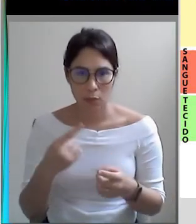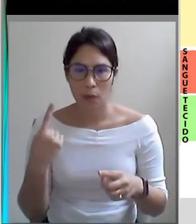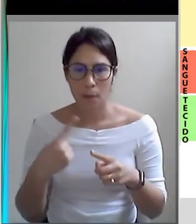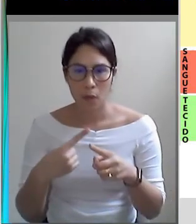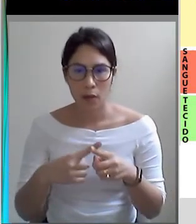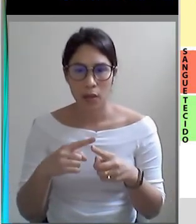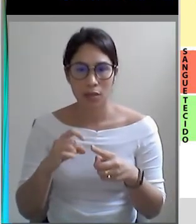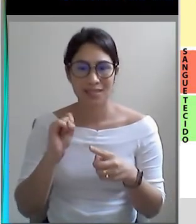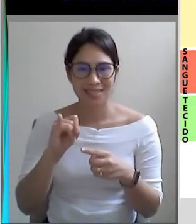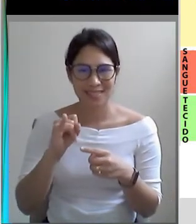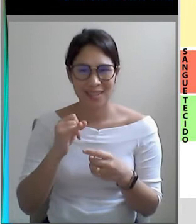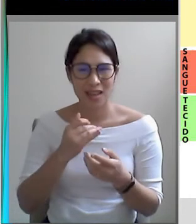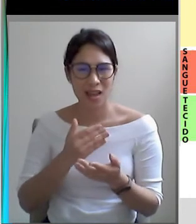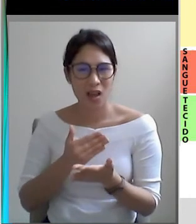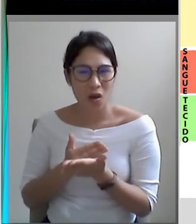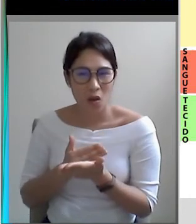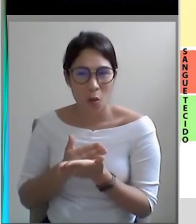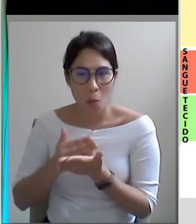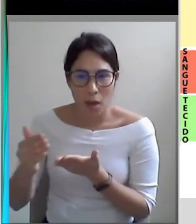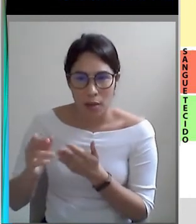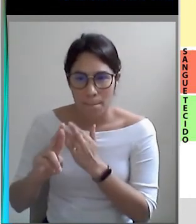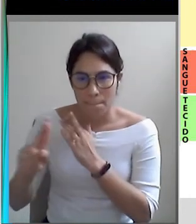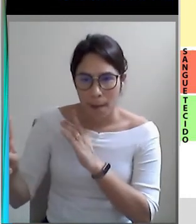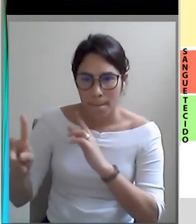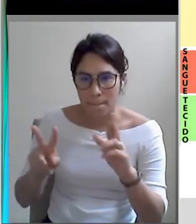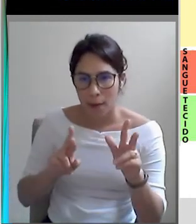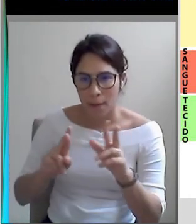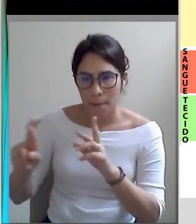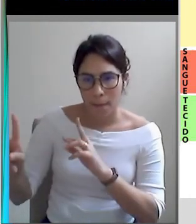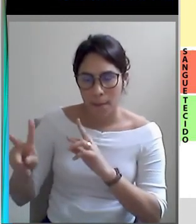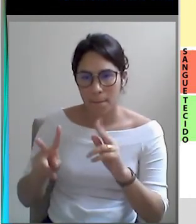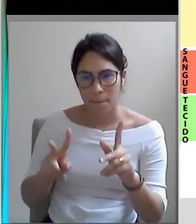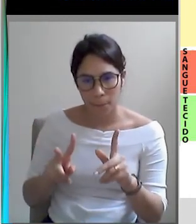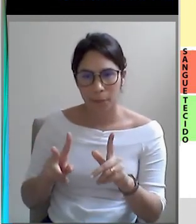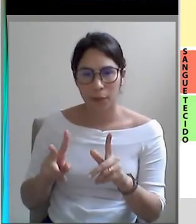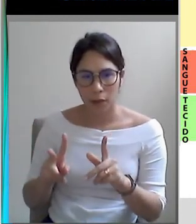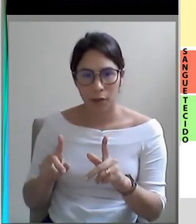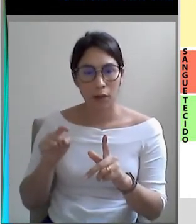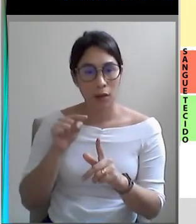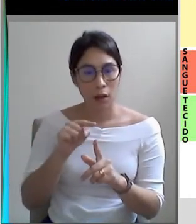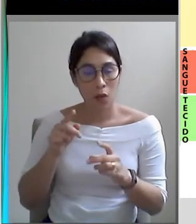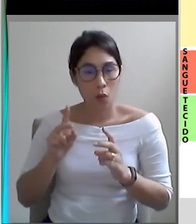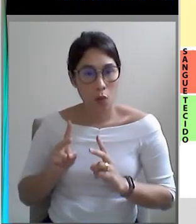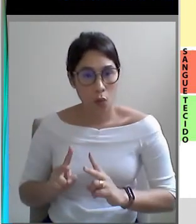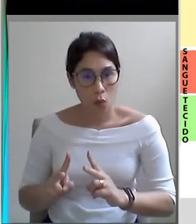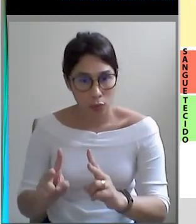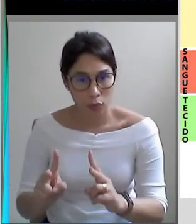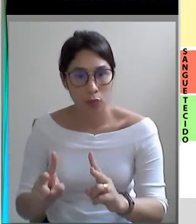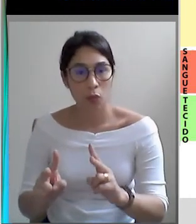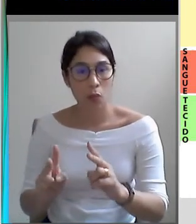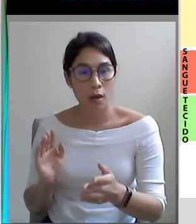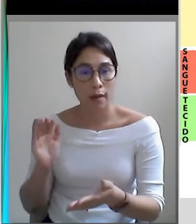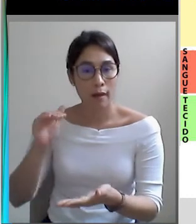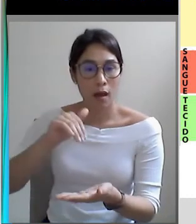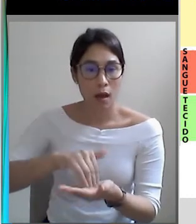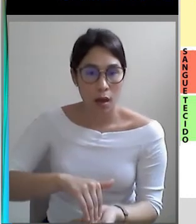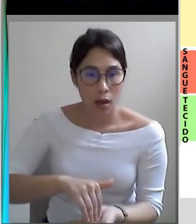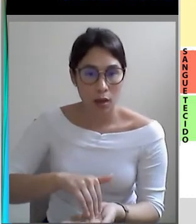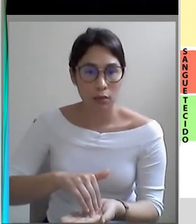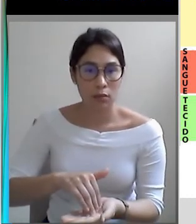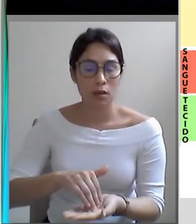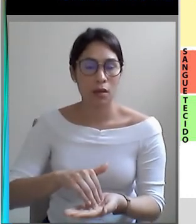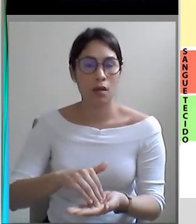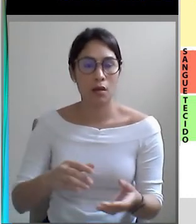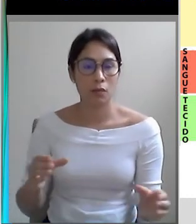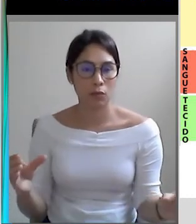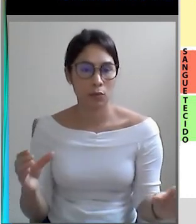mieloblasto nas células brancas, deve-se atentar que ocorrem alterações significativas na